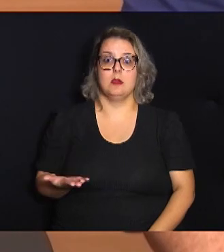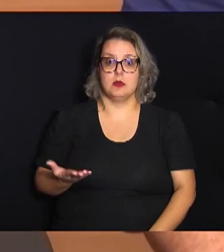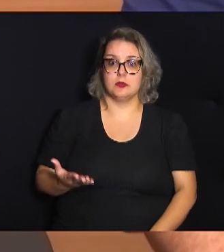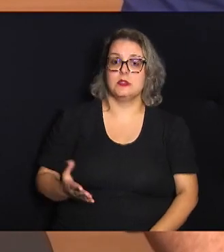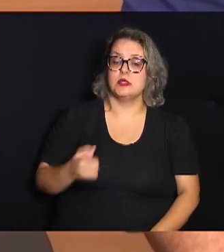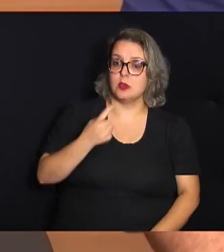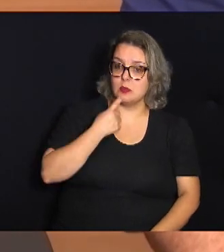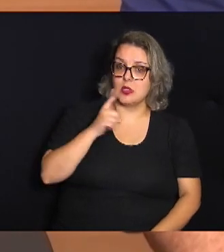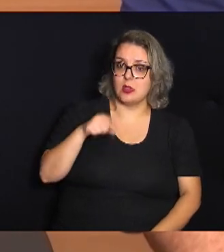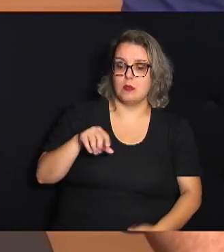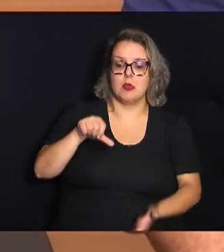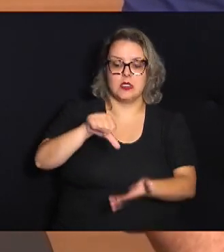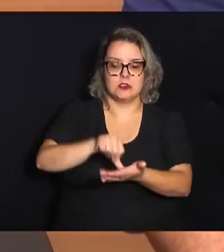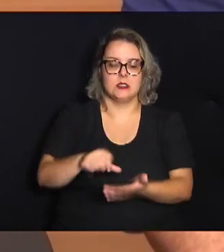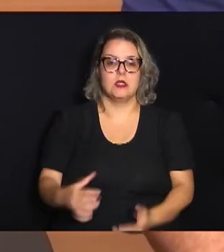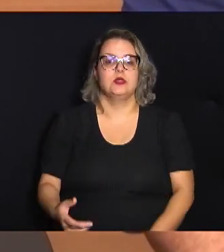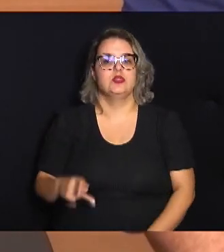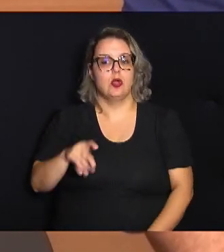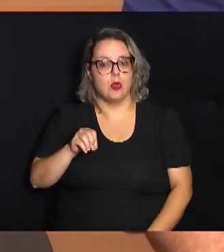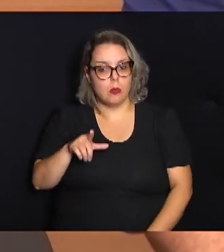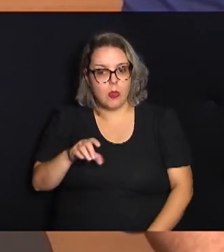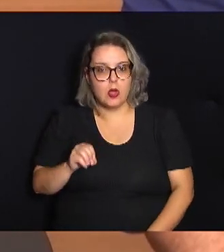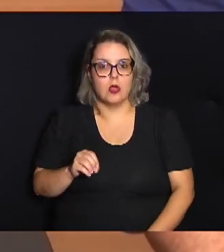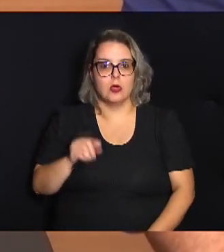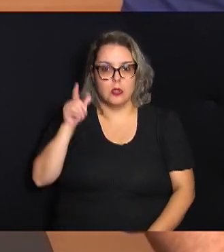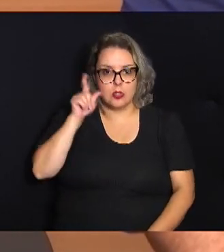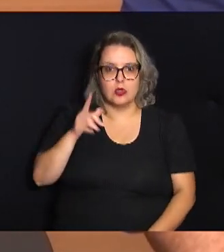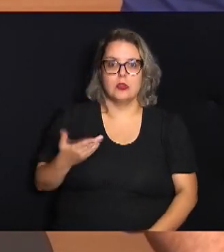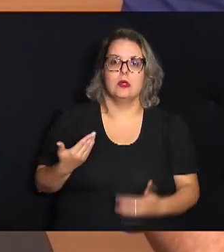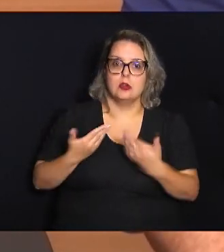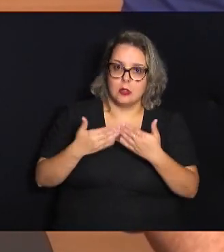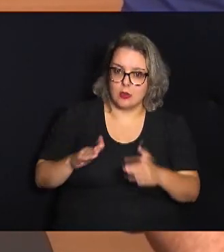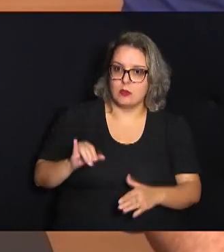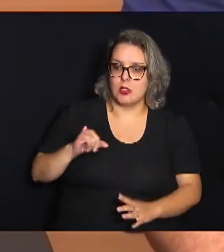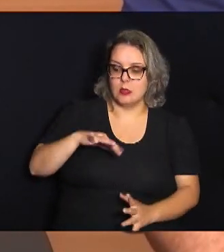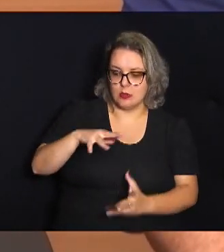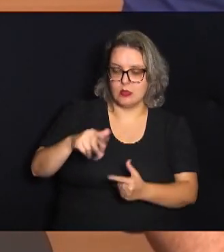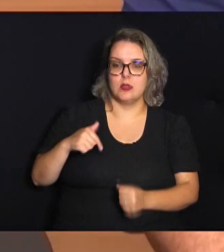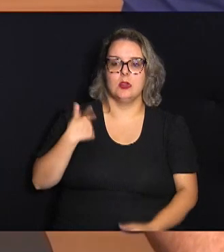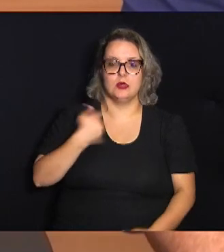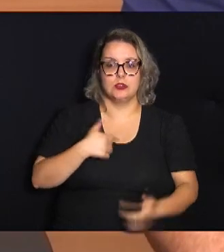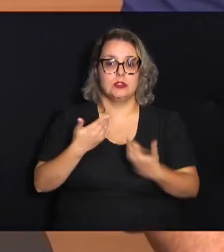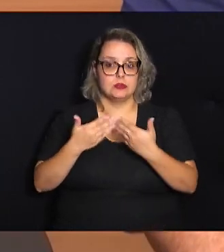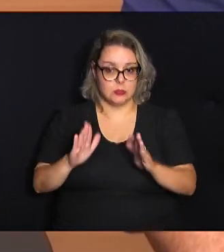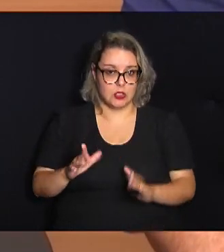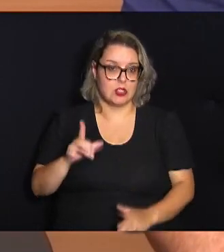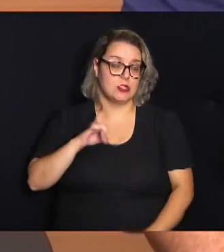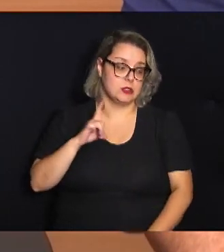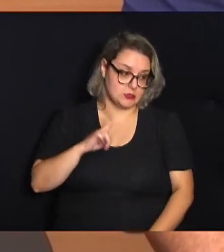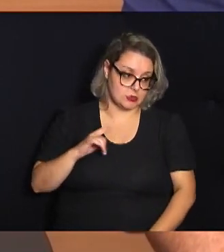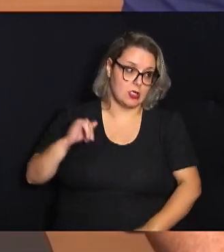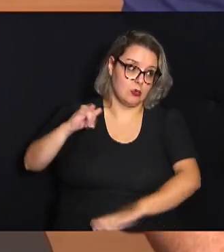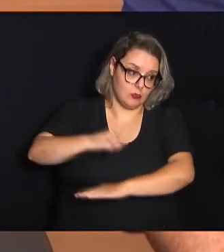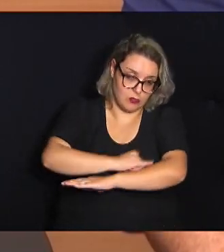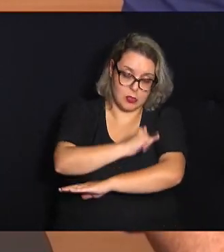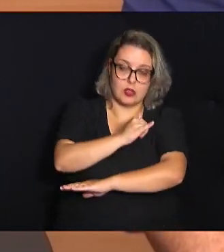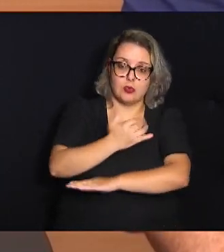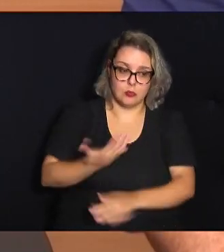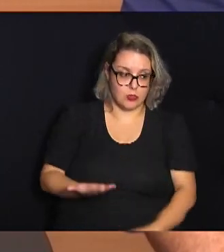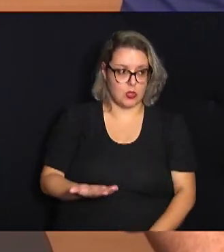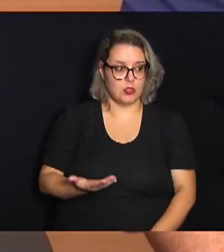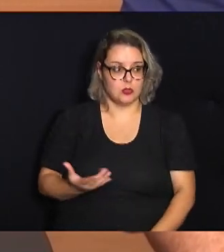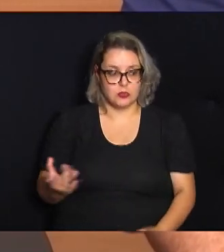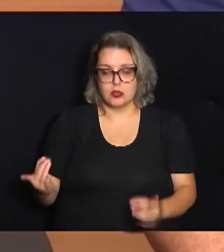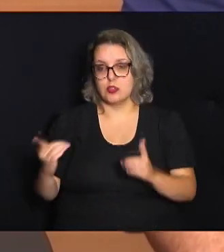que a gente consiga principalmente abrir internacionalmente as nossas portas, já que a gente tem um aeroporto, e cada vez